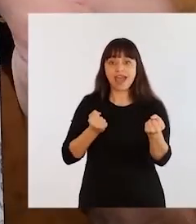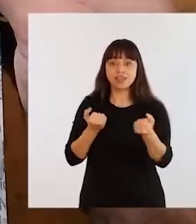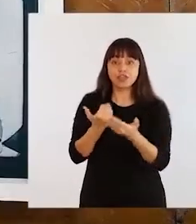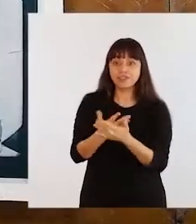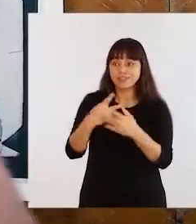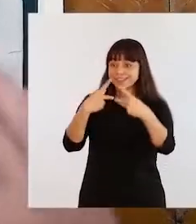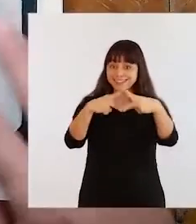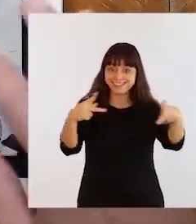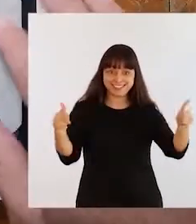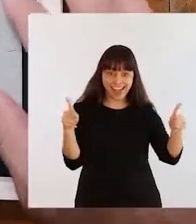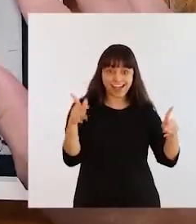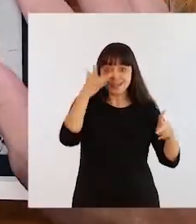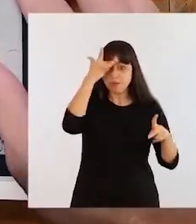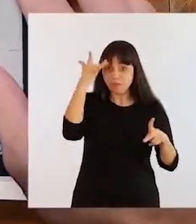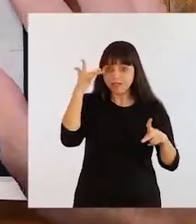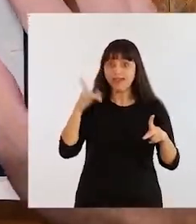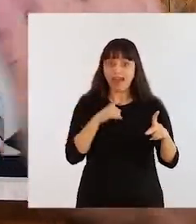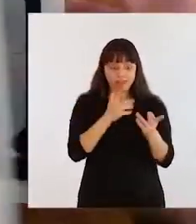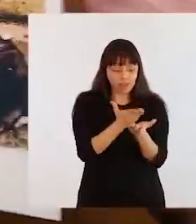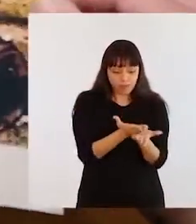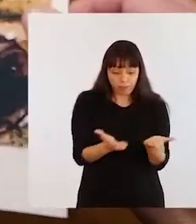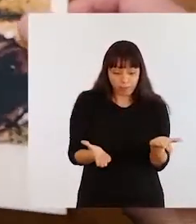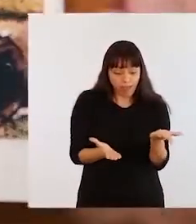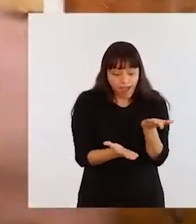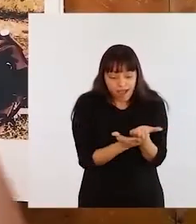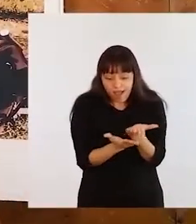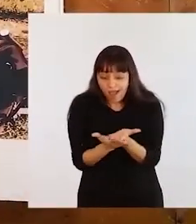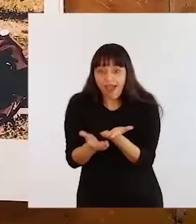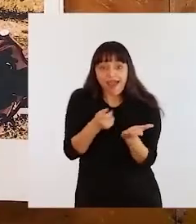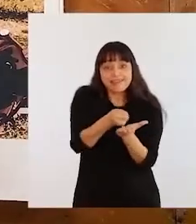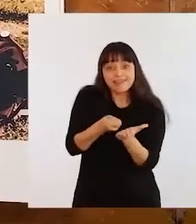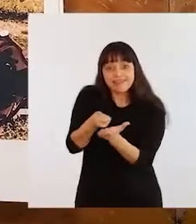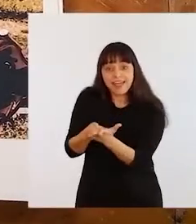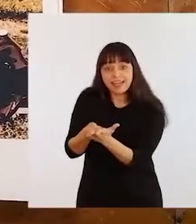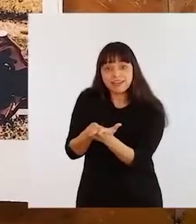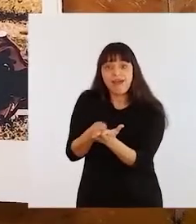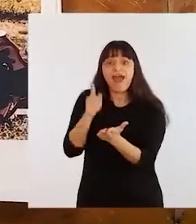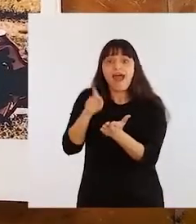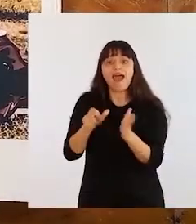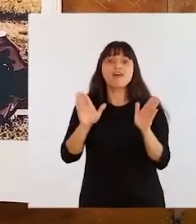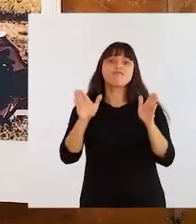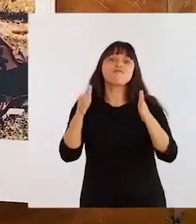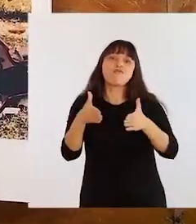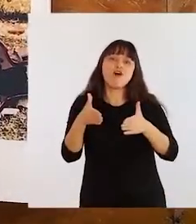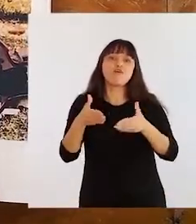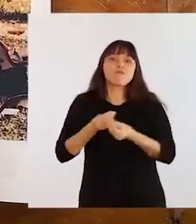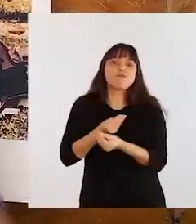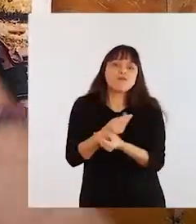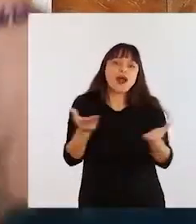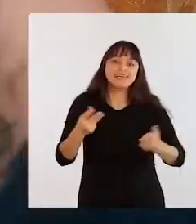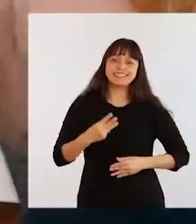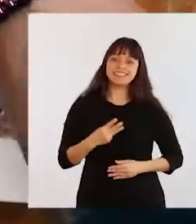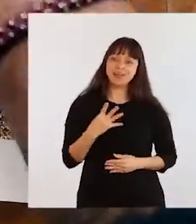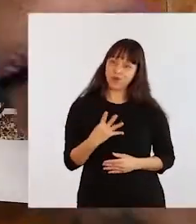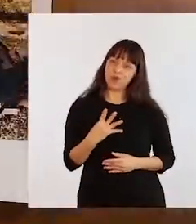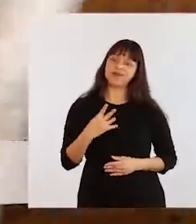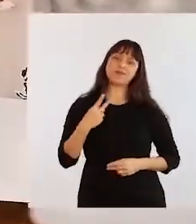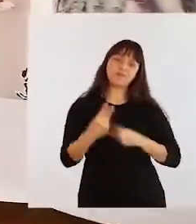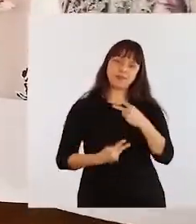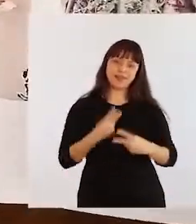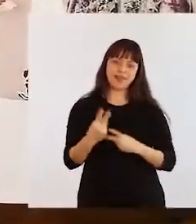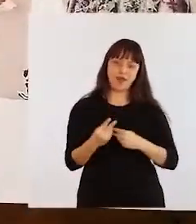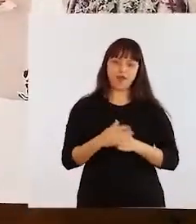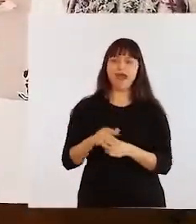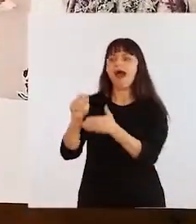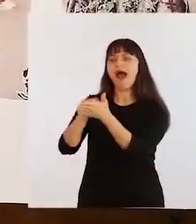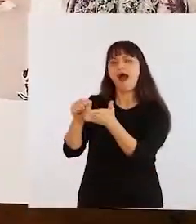da 34ª Bienal. Além das colaborações dos autores e artistas convidados, primeiros ensaios também apresentam um